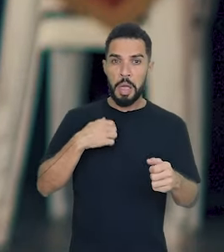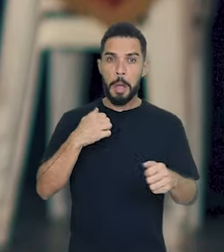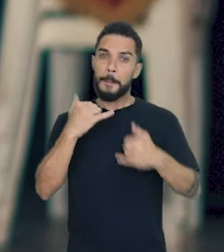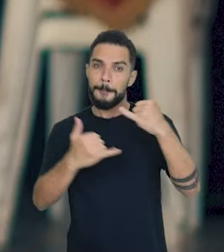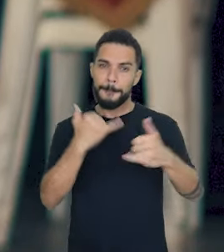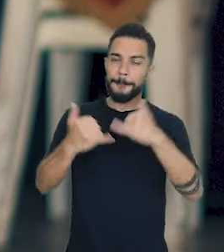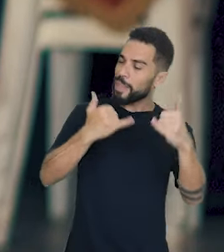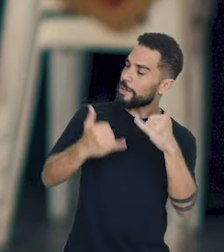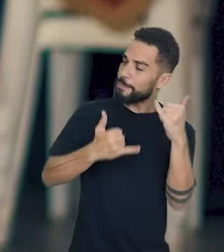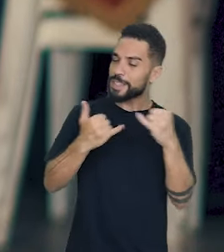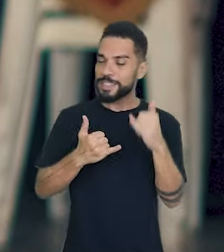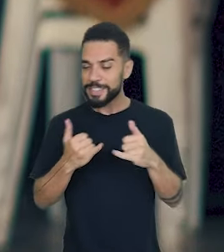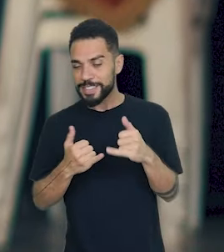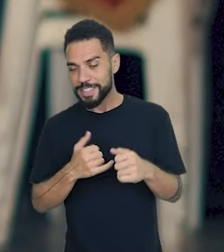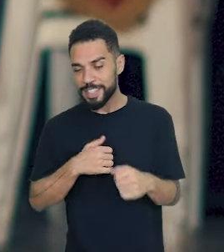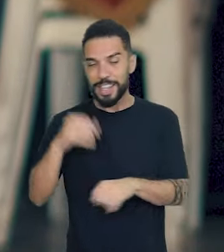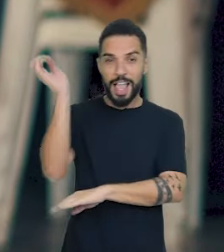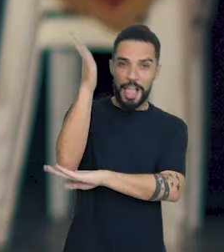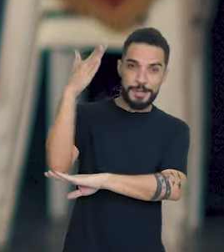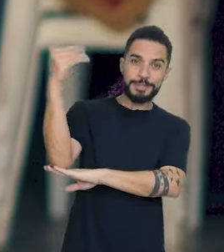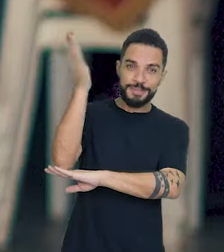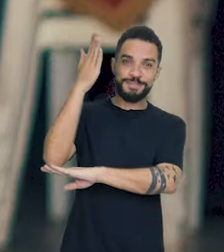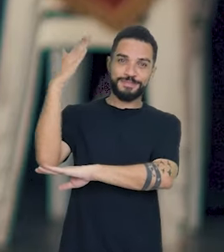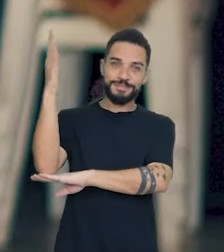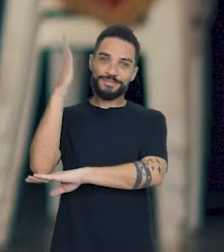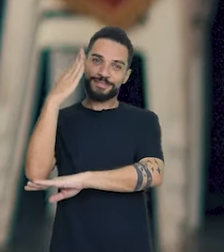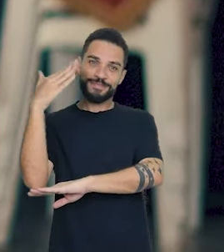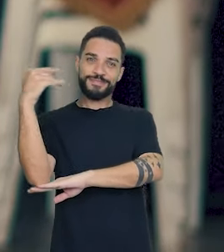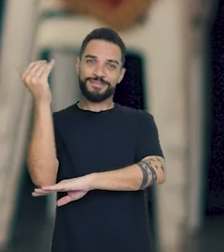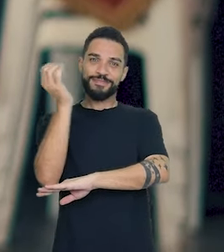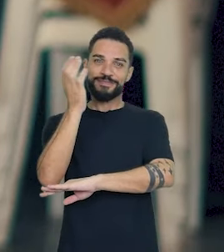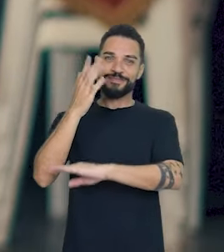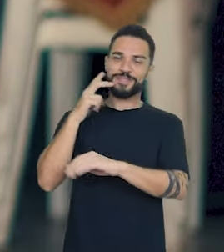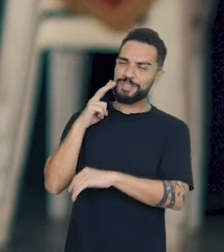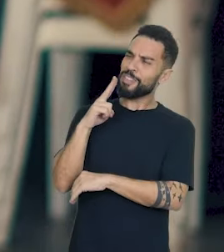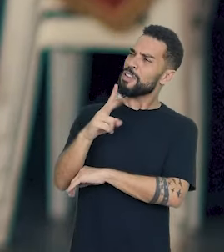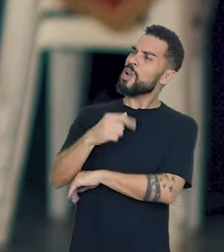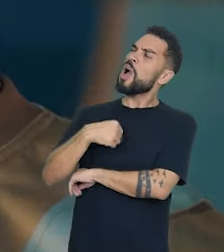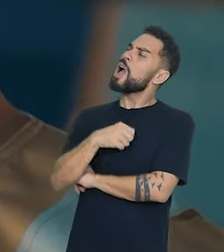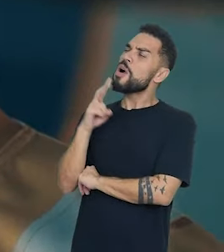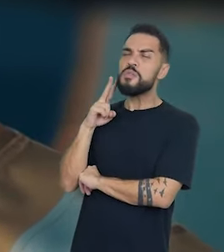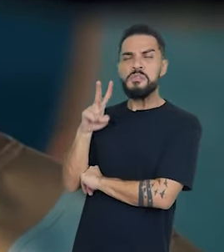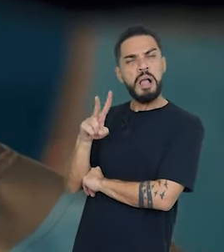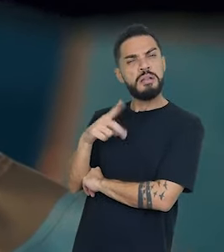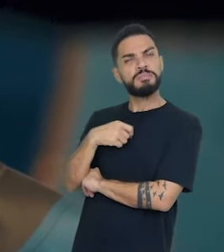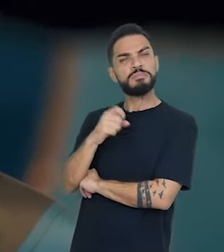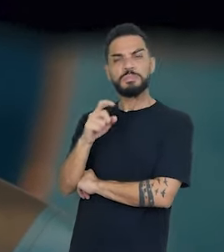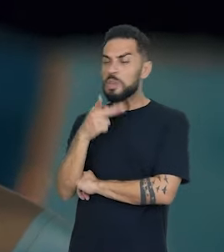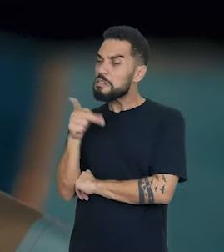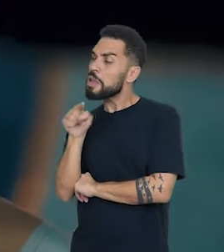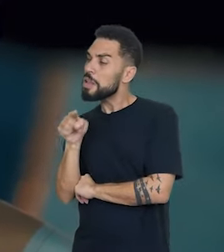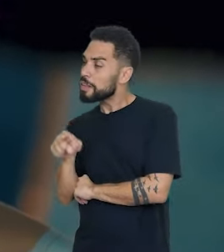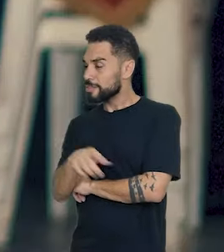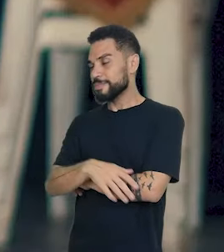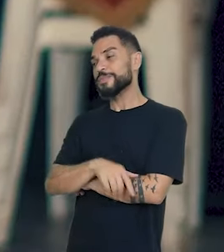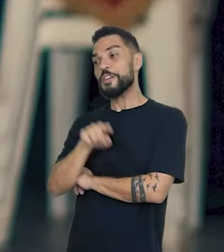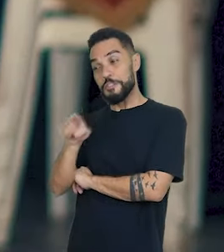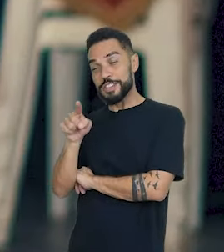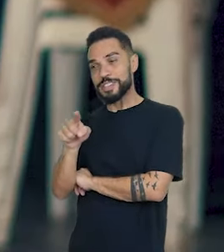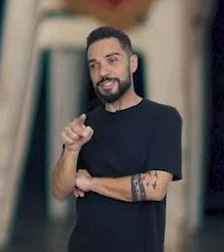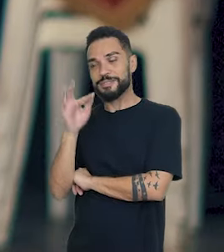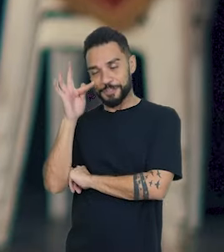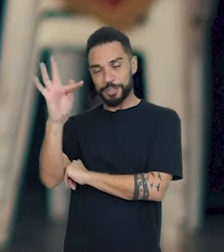cabo vassoura, amarrou um pano e começou a brincar de porta-bandeira. Aí ele pegou e falou para ela, sim, você vai